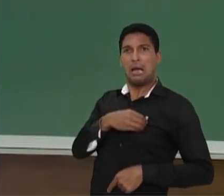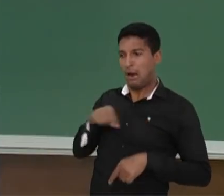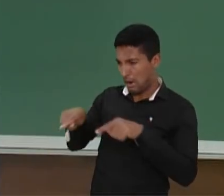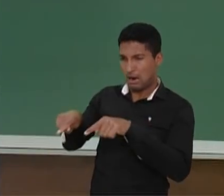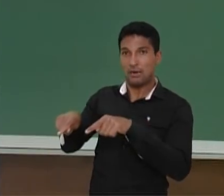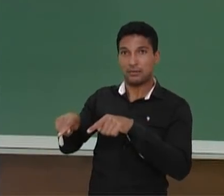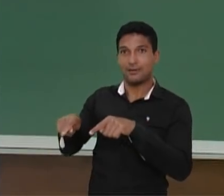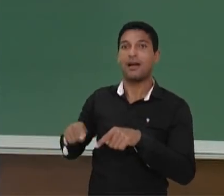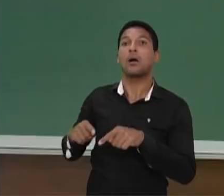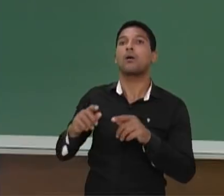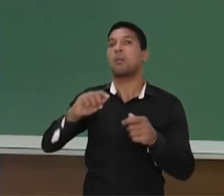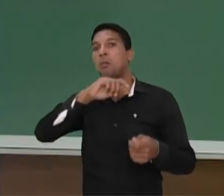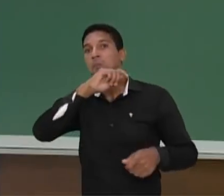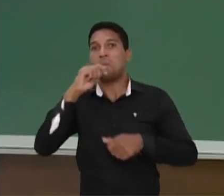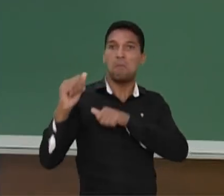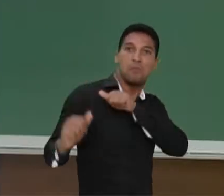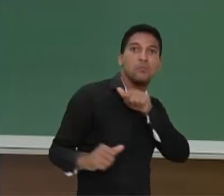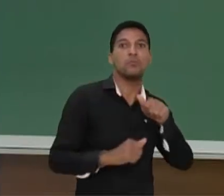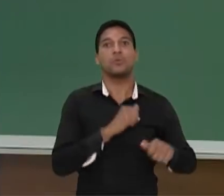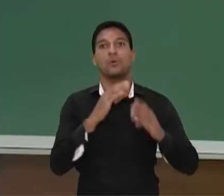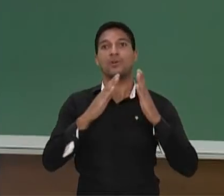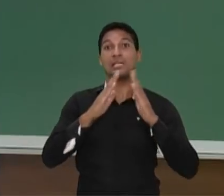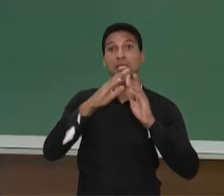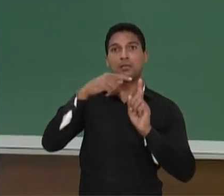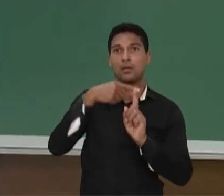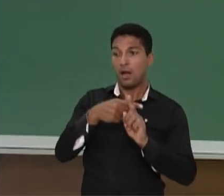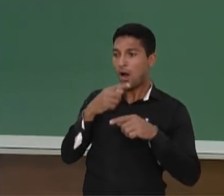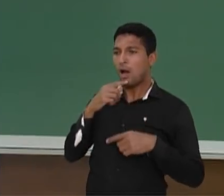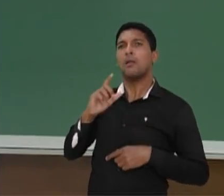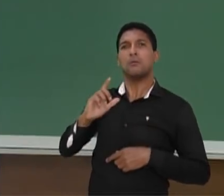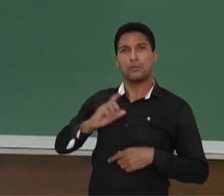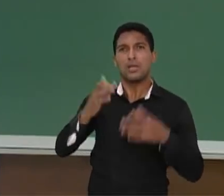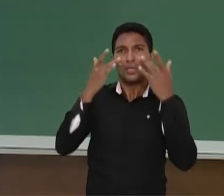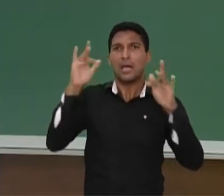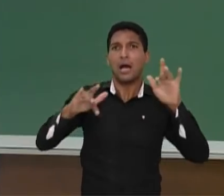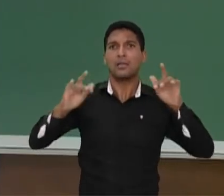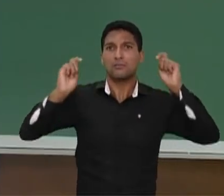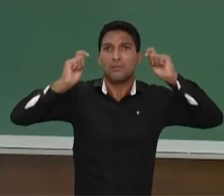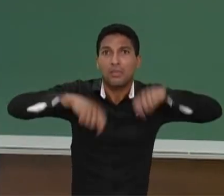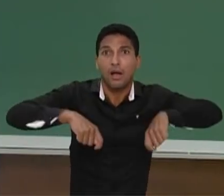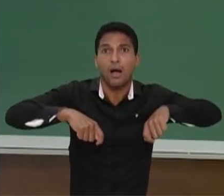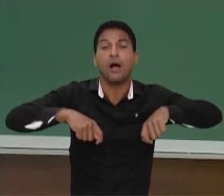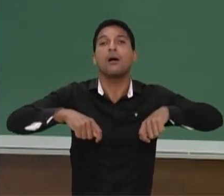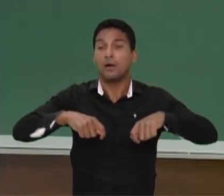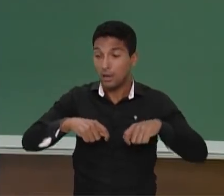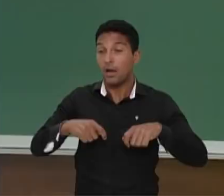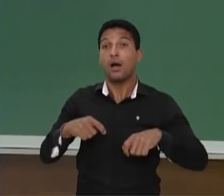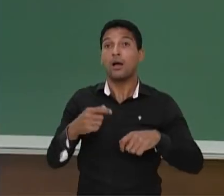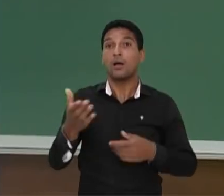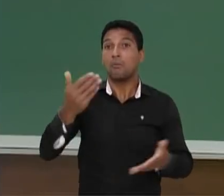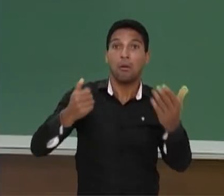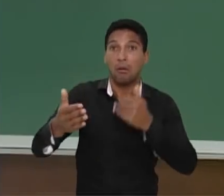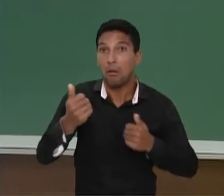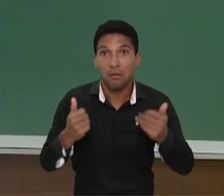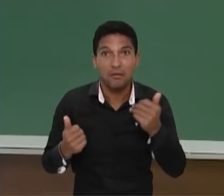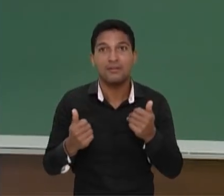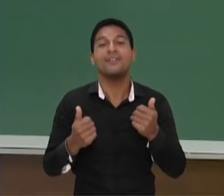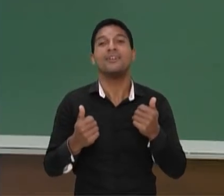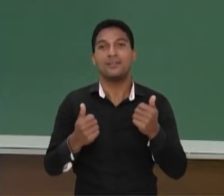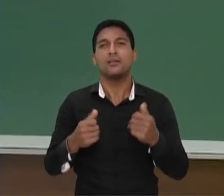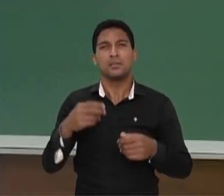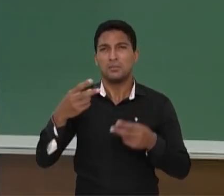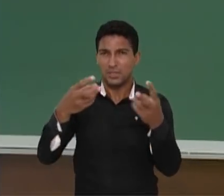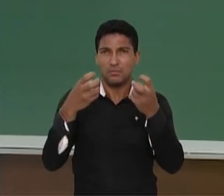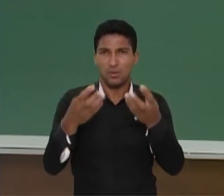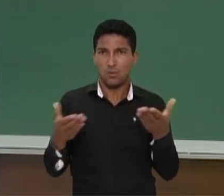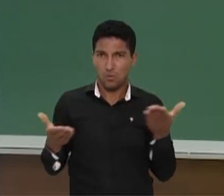da linguagem teatral e é usada até hoje, né? Se você participa de alguma igreja, né, católica, evangélica, a gente vê as